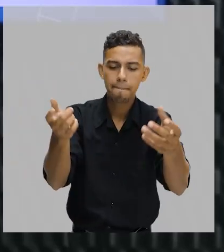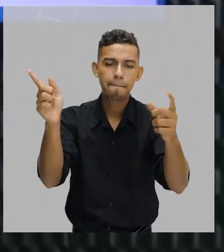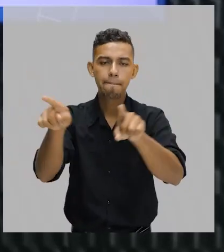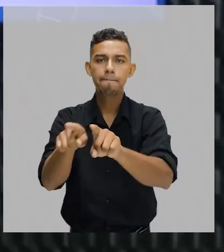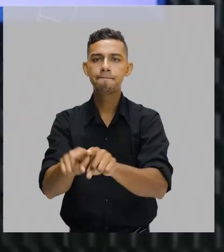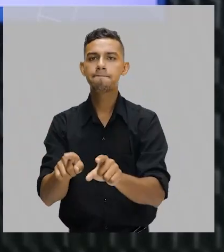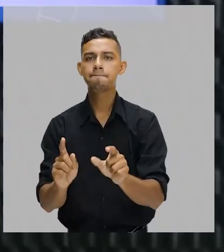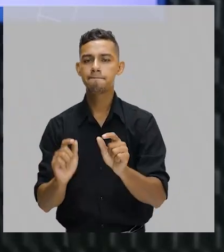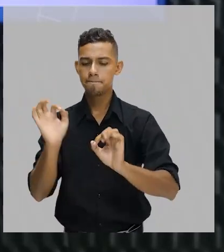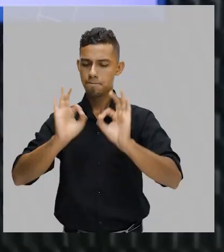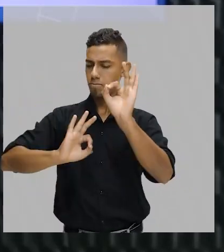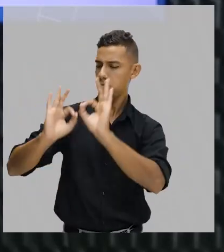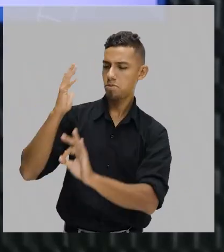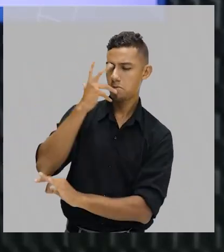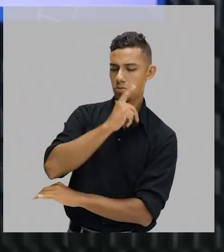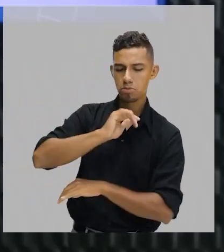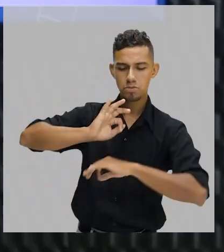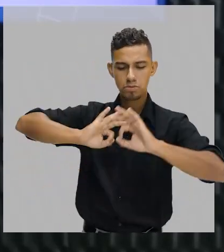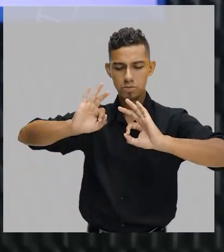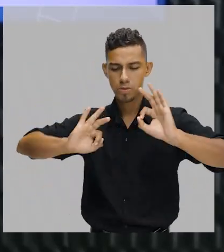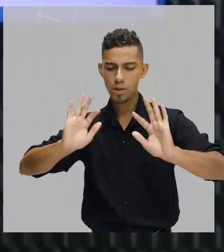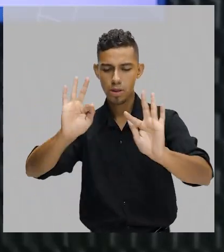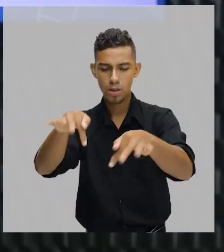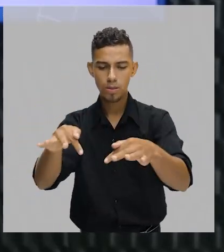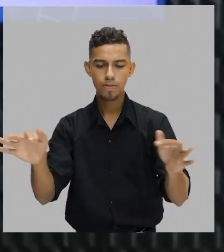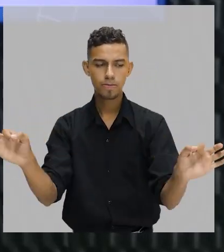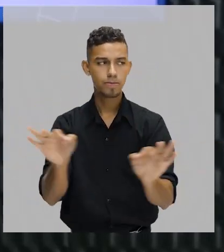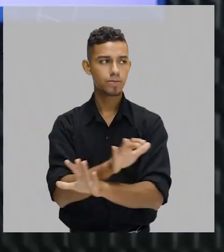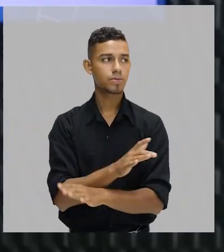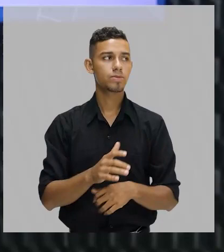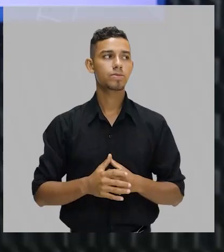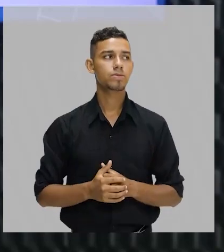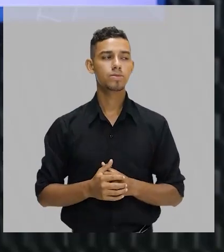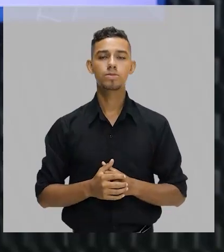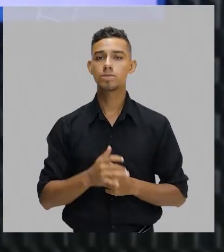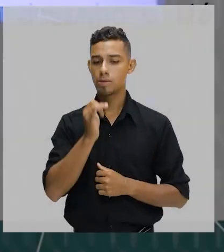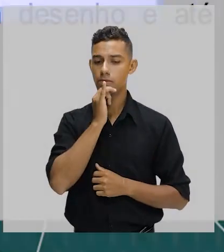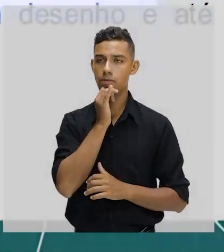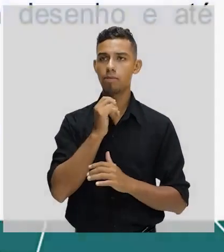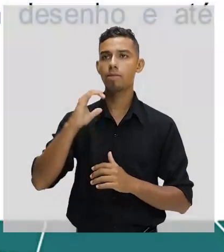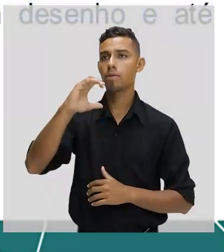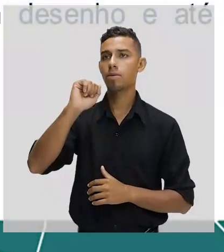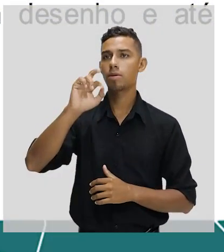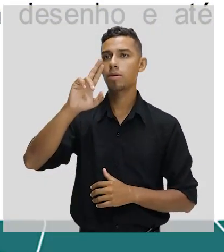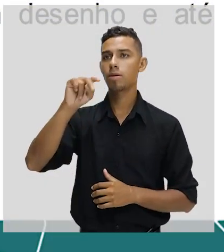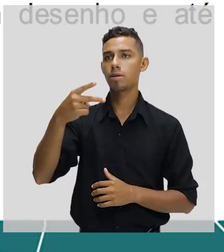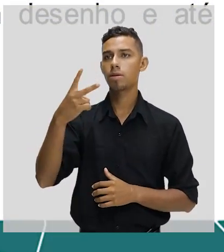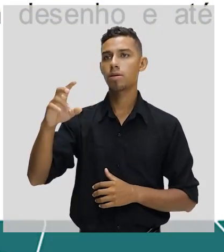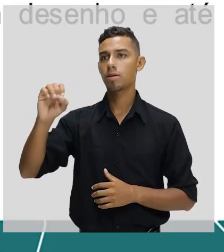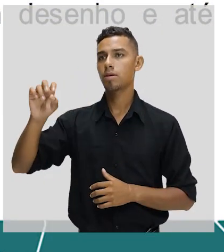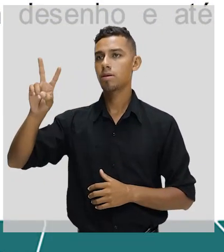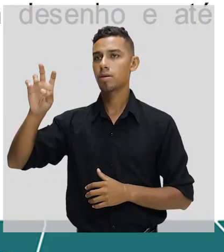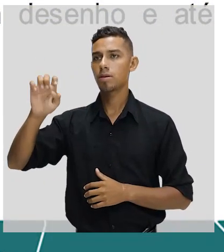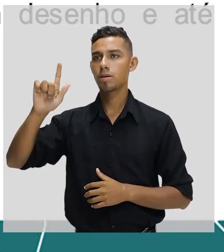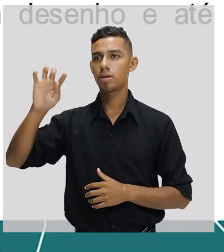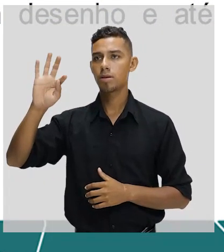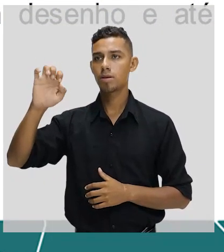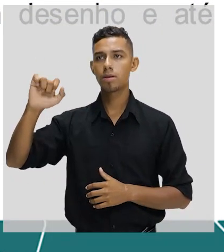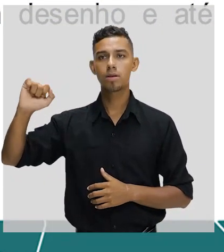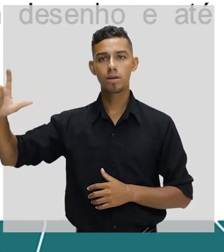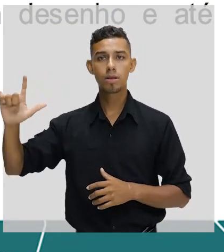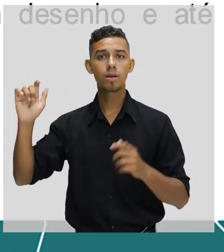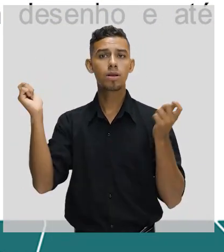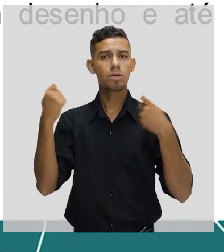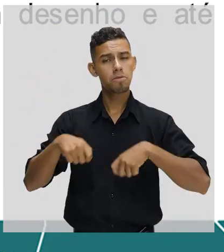e vão sendo preparados os resultados finais. Carvão vegetal para desenhos artísticos. Carvão vegetal.